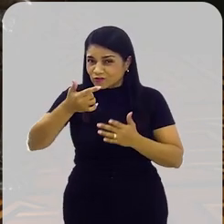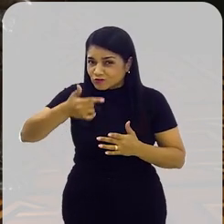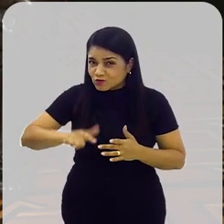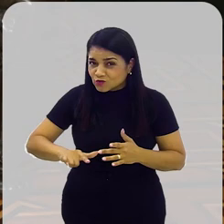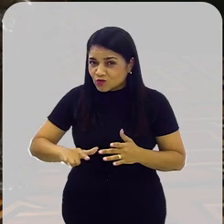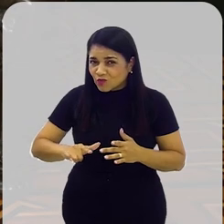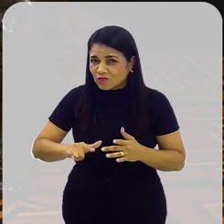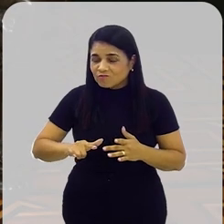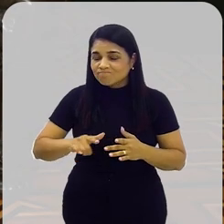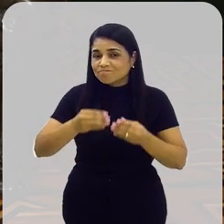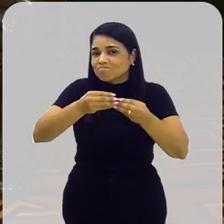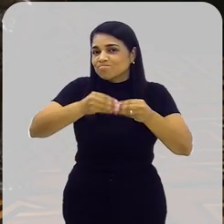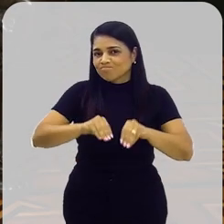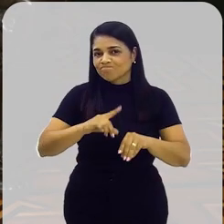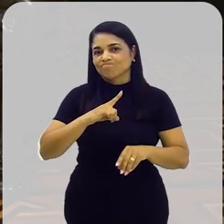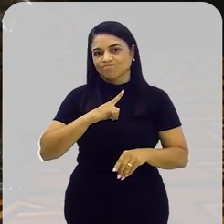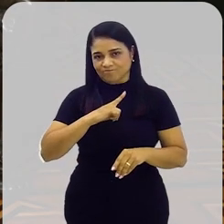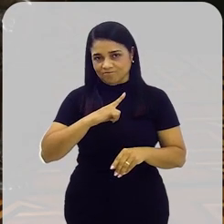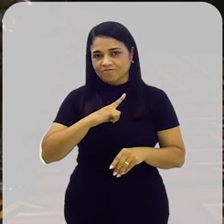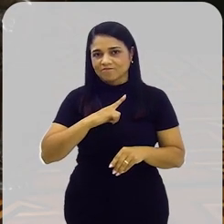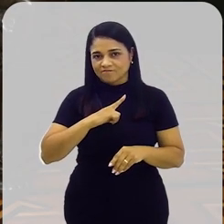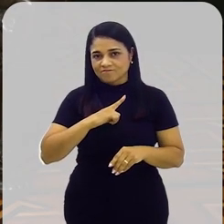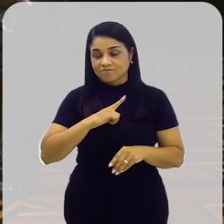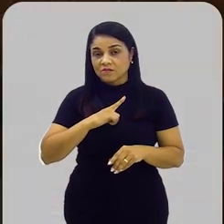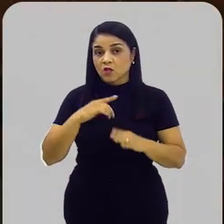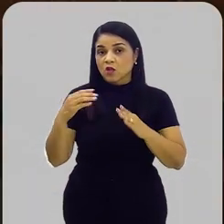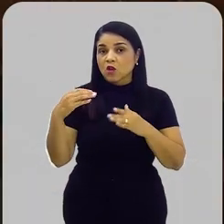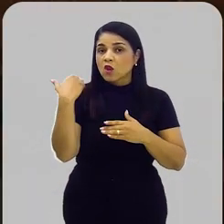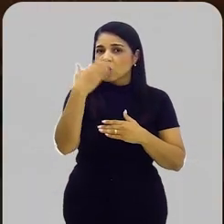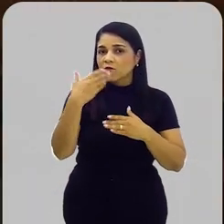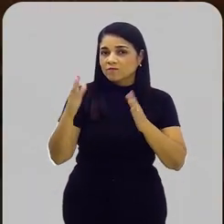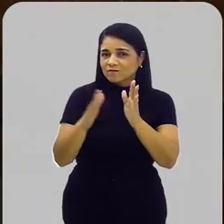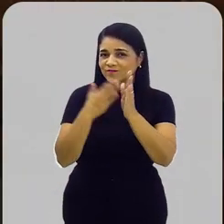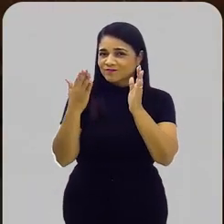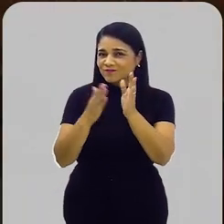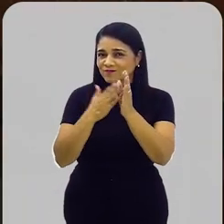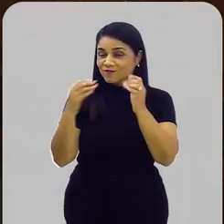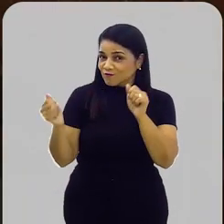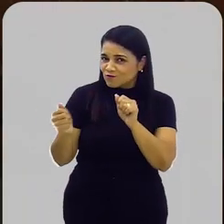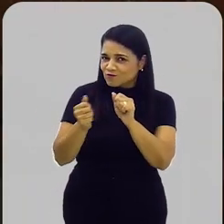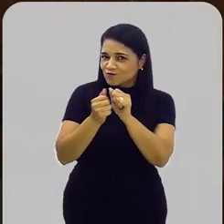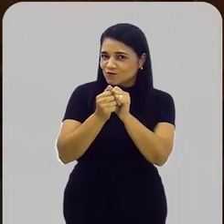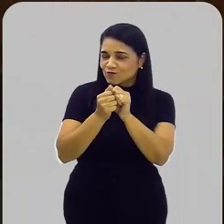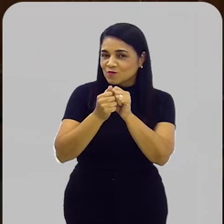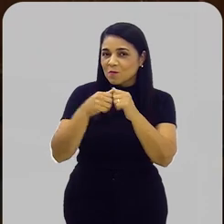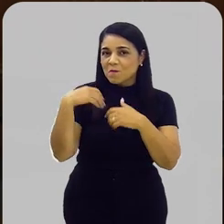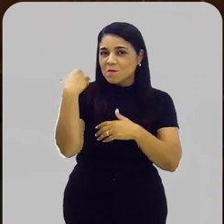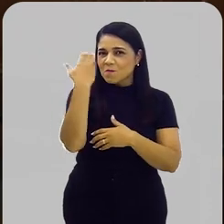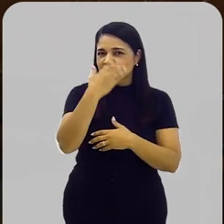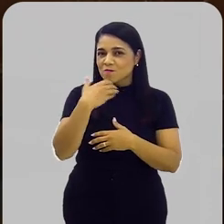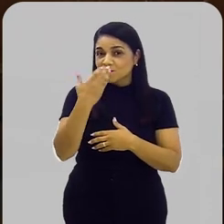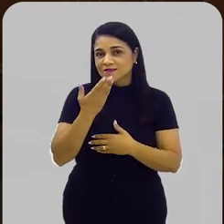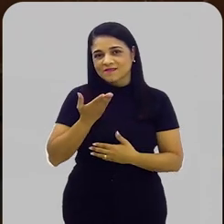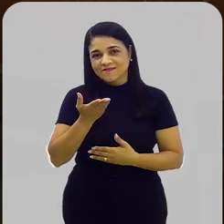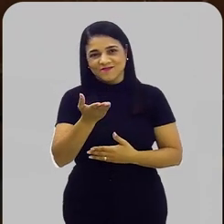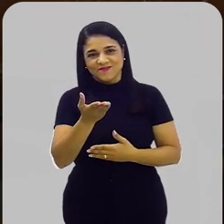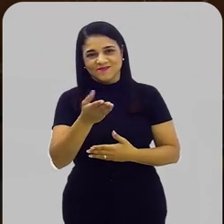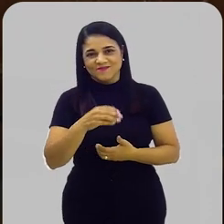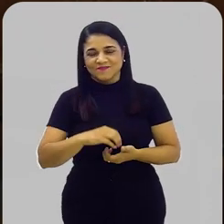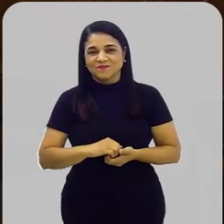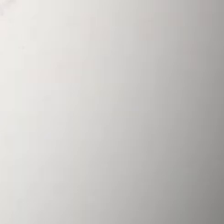lhe trazer muitos prejuízos. Gente, louvor som no ar, juntos, com música e